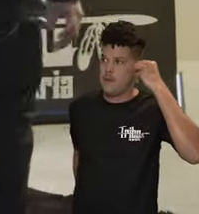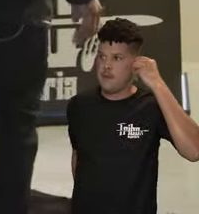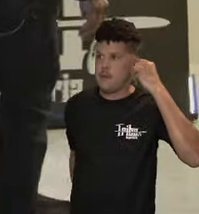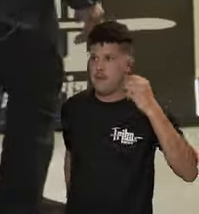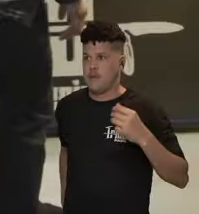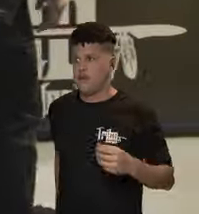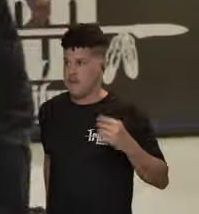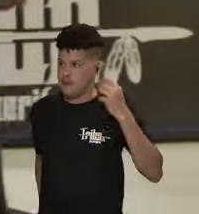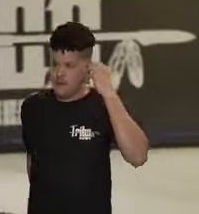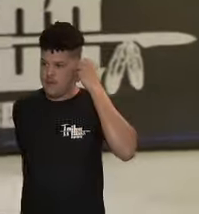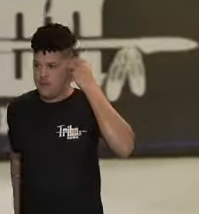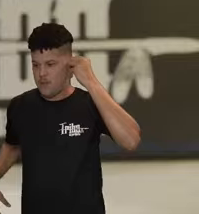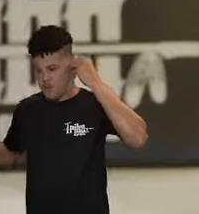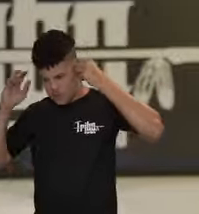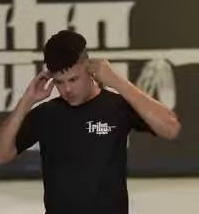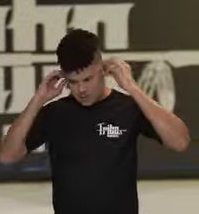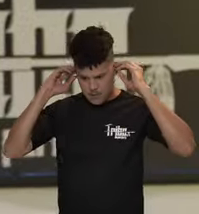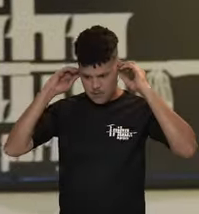Bora.